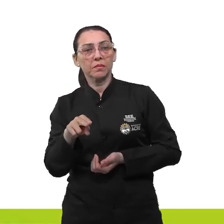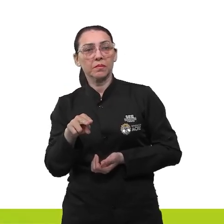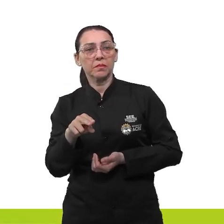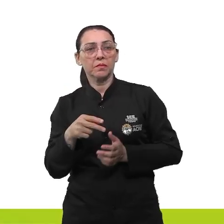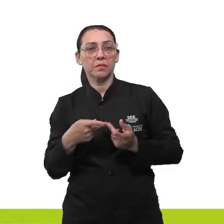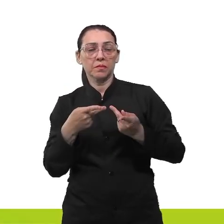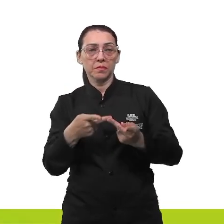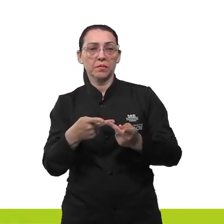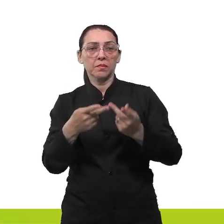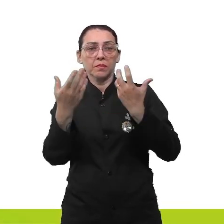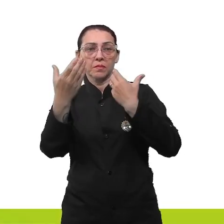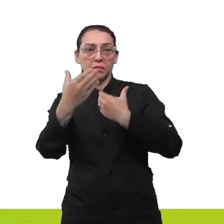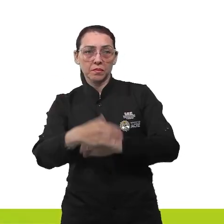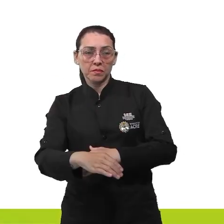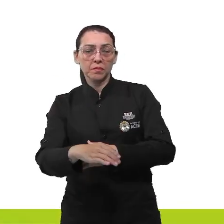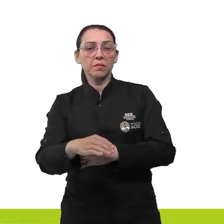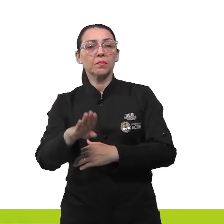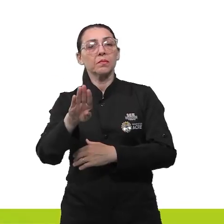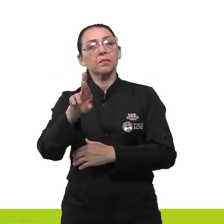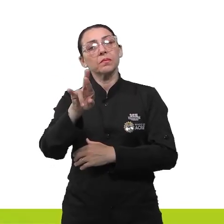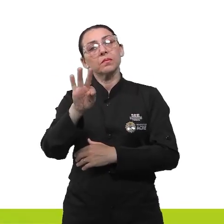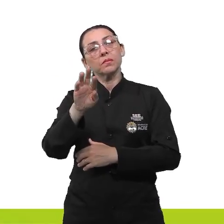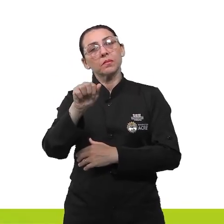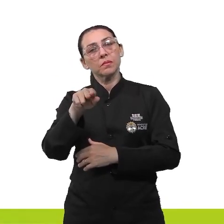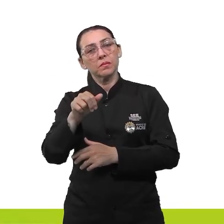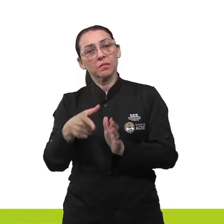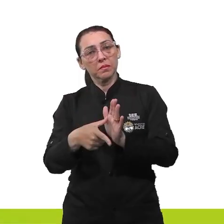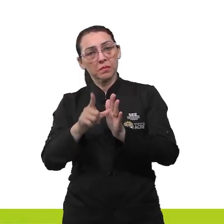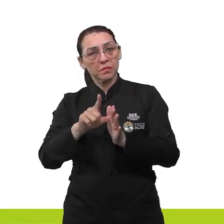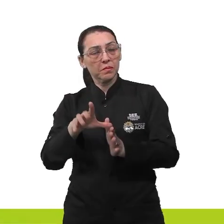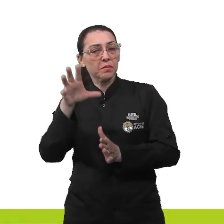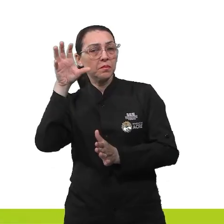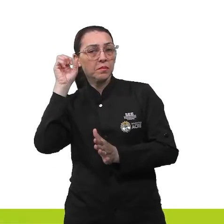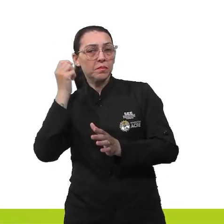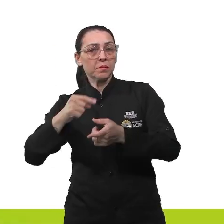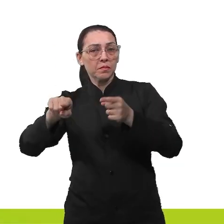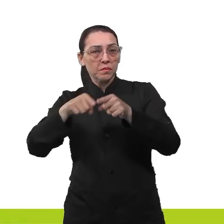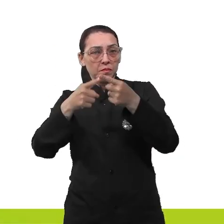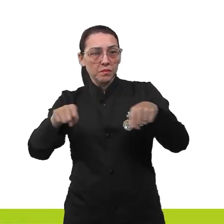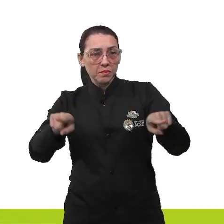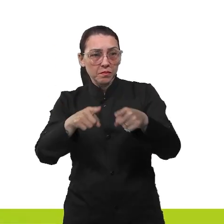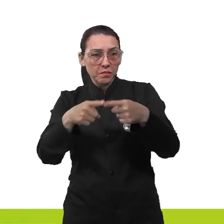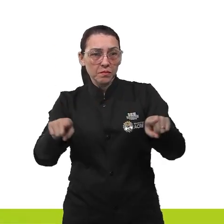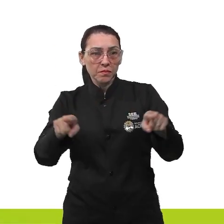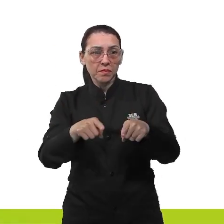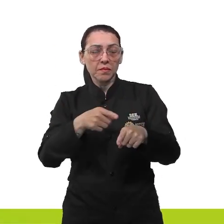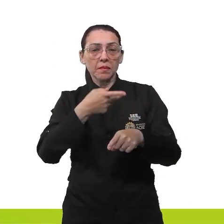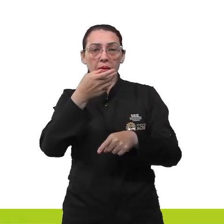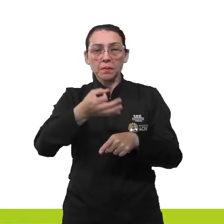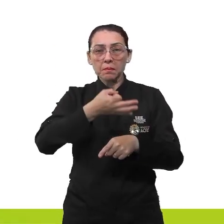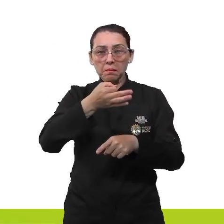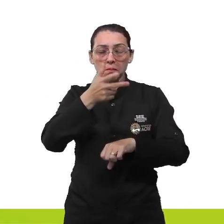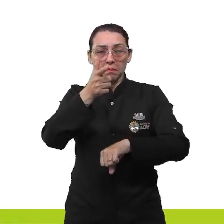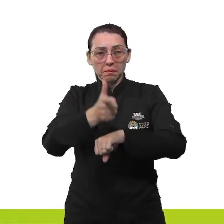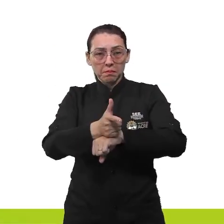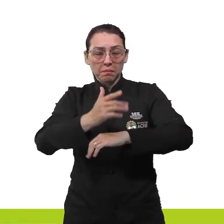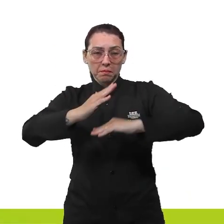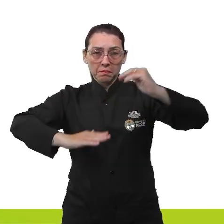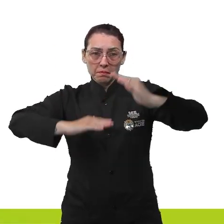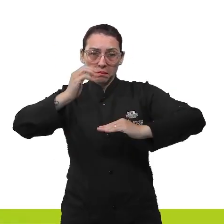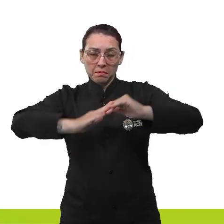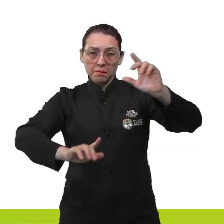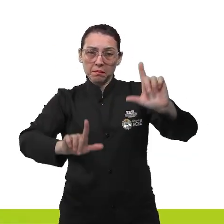apresentou no concurso de talento britânico e antes de escucharla cantar, foi diretamente criticada por la prensa, la produção do